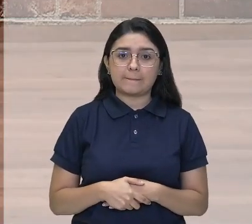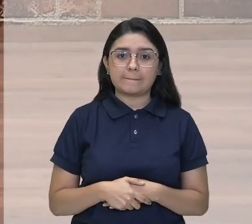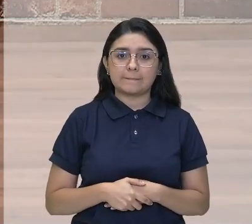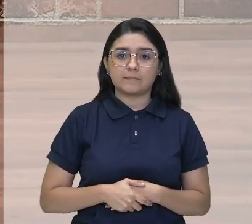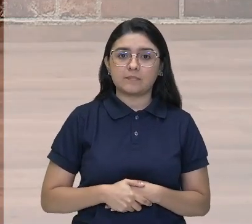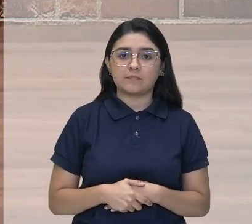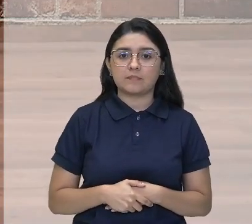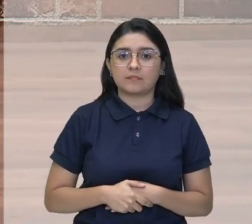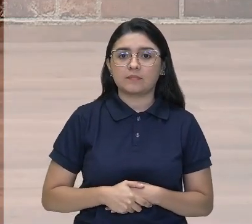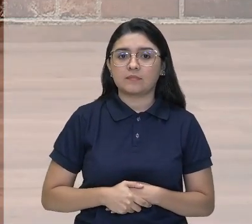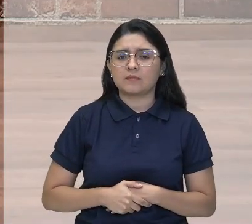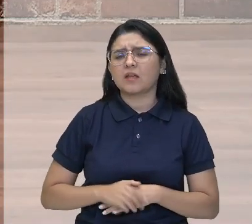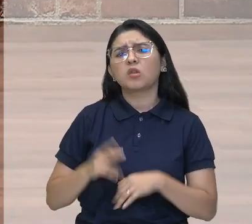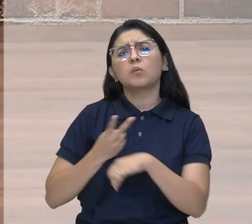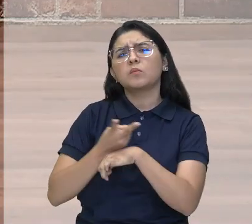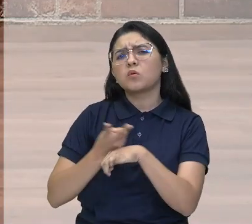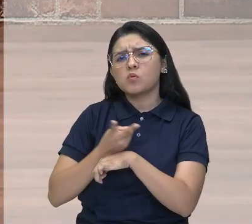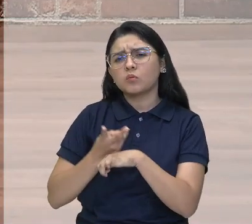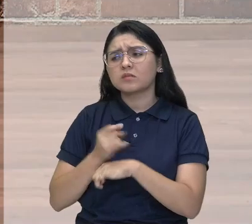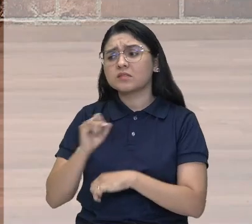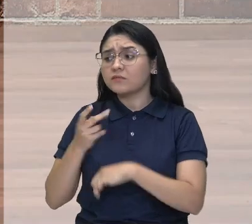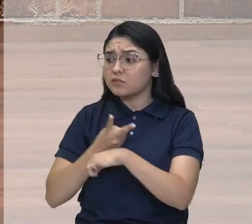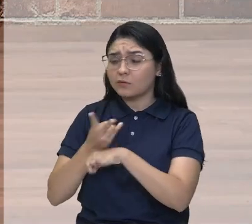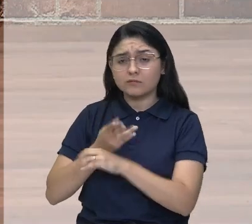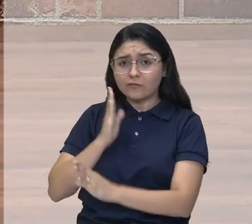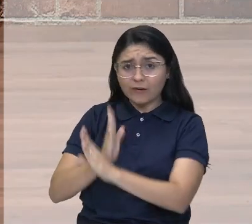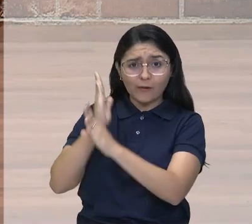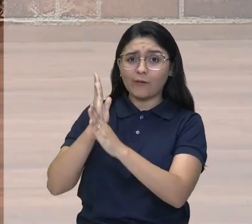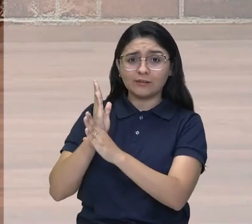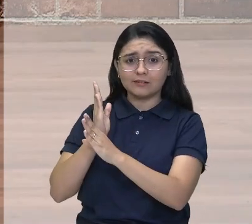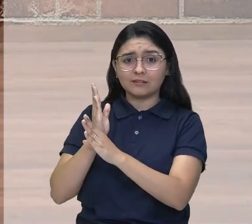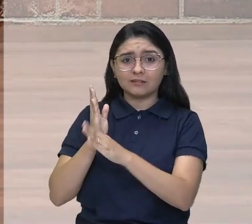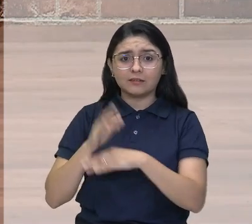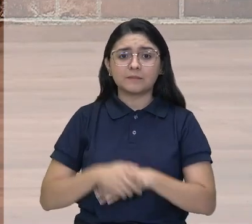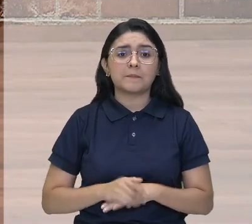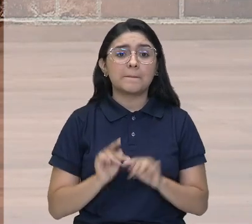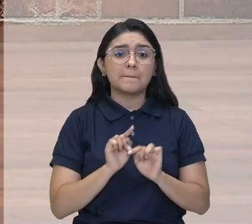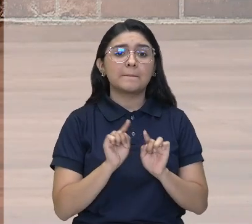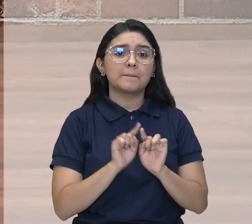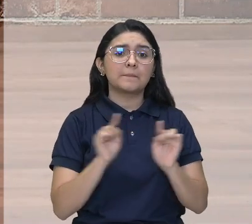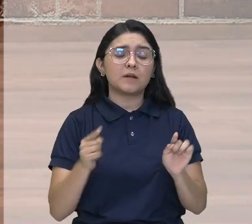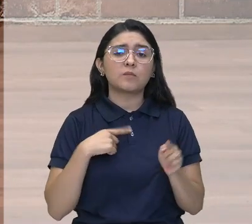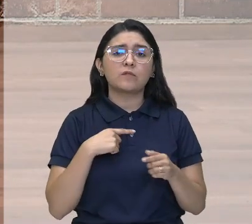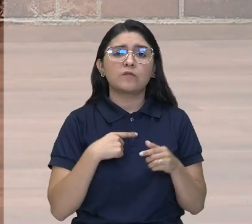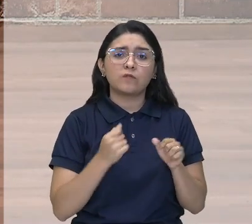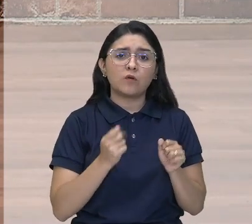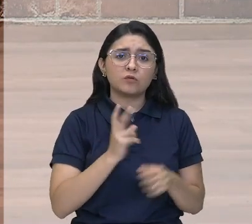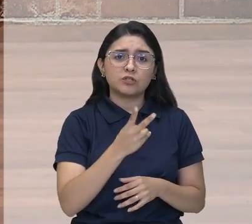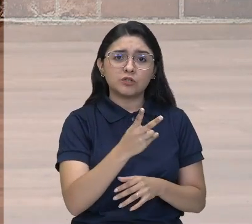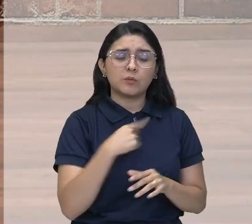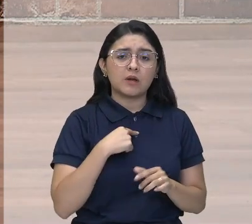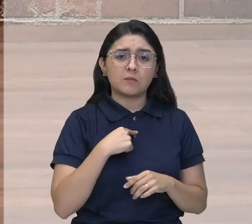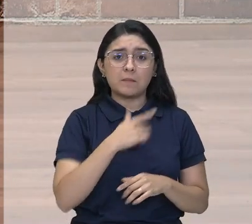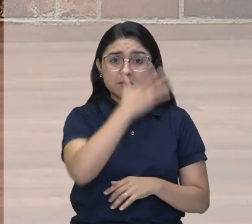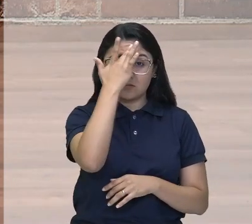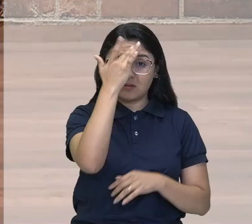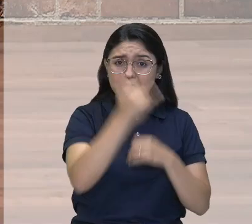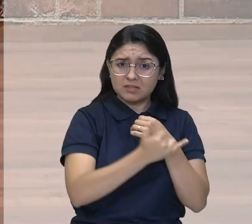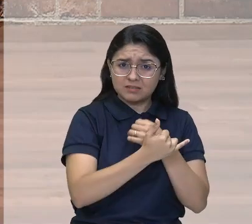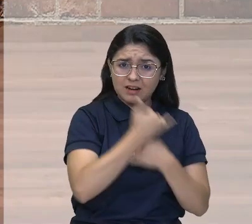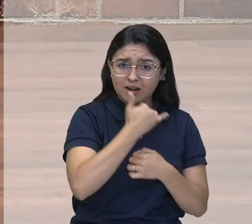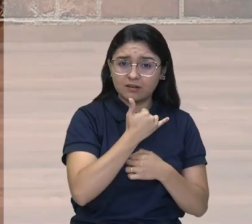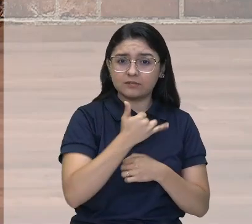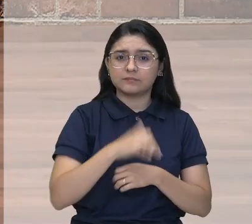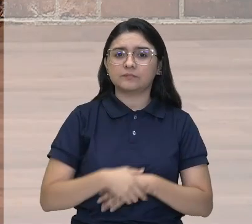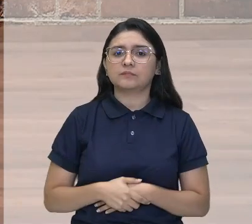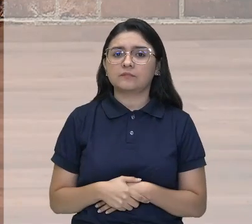Não procura. Quando você procura, você acha. É melhor Mas, você não amiga, eu vou saber. ficar com uma pessoa que me trai Mas E como aí? foi pra te desconfiar